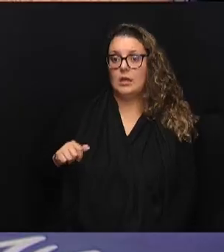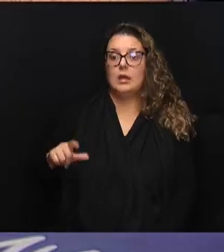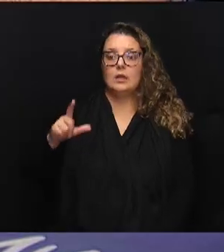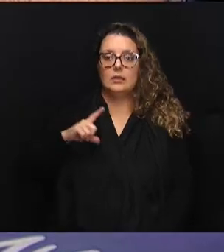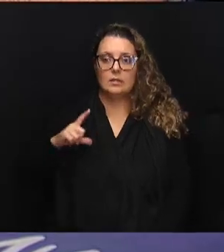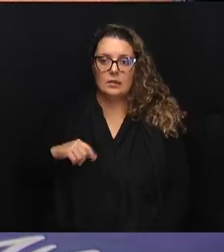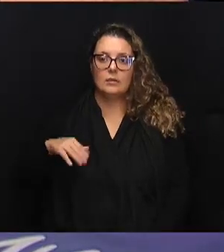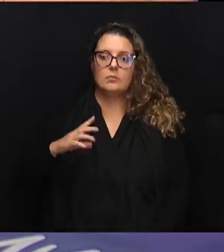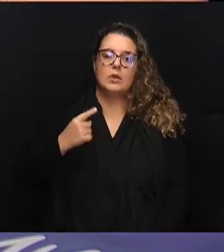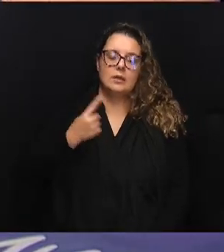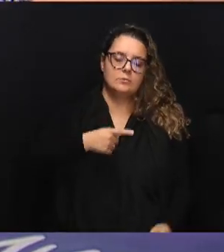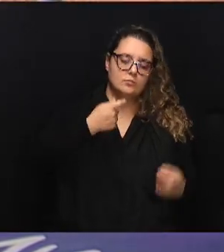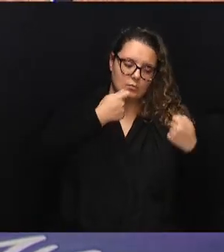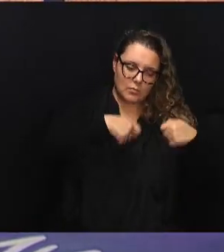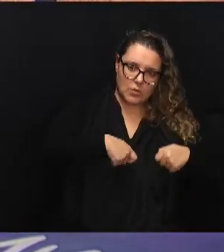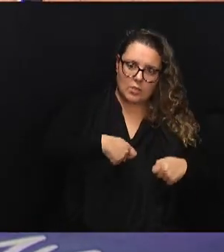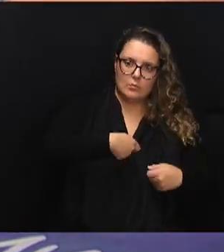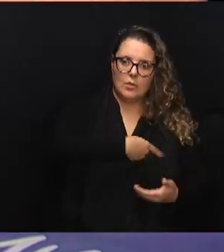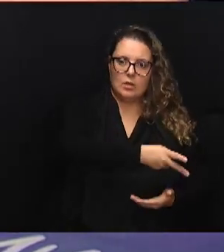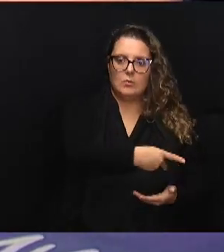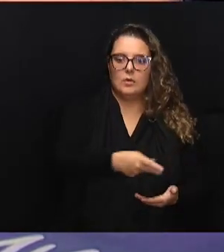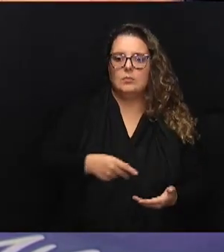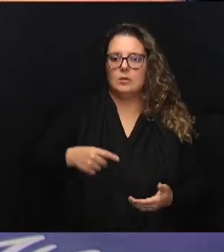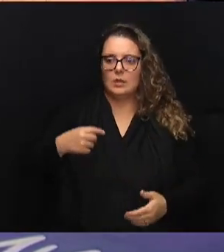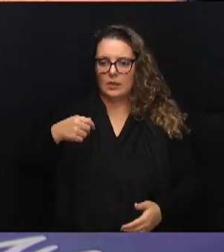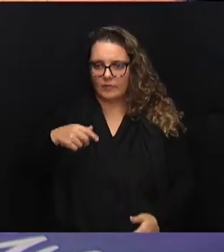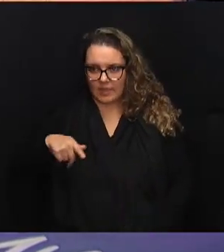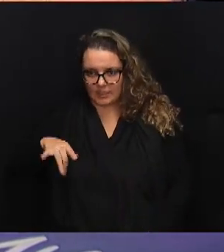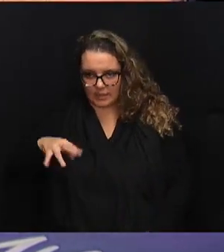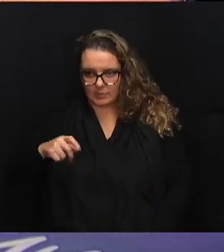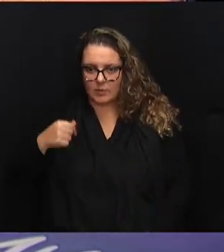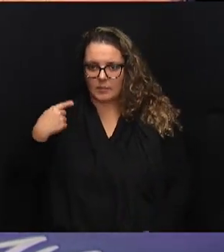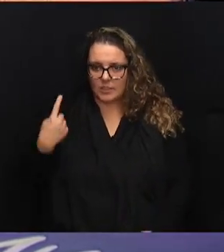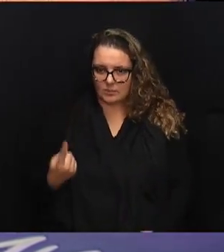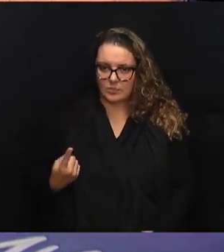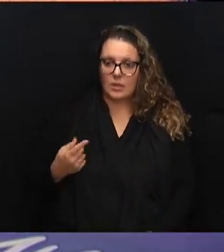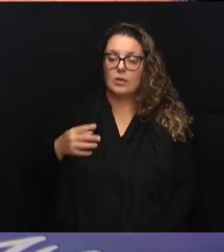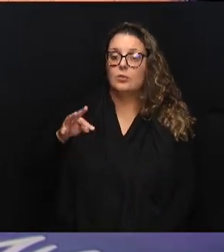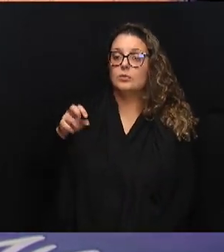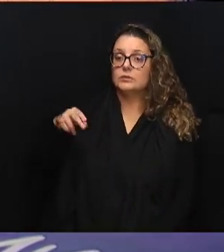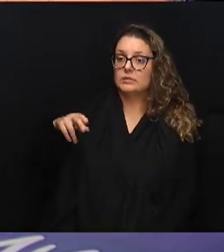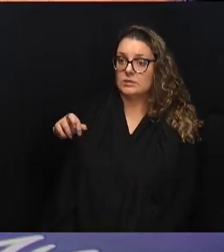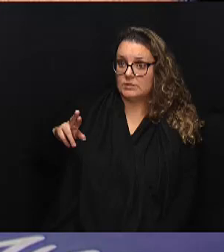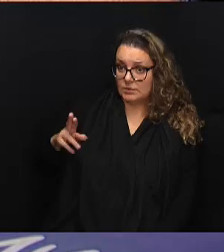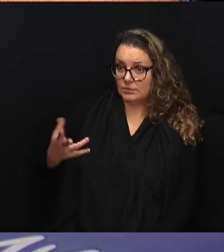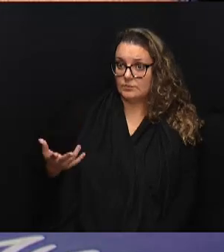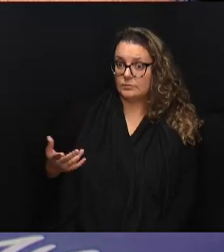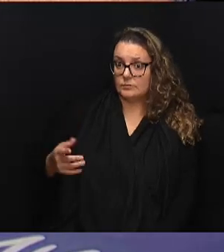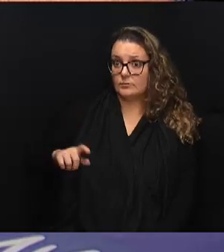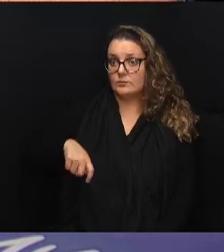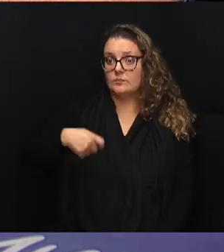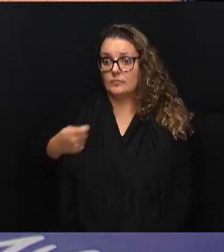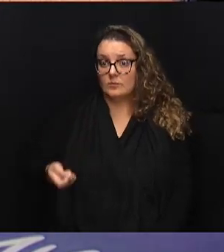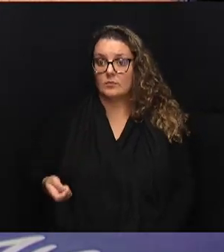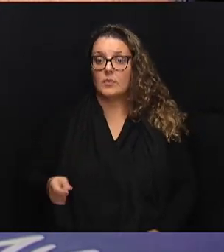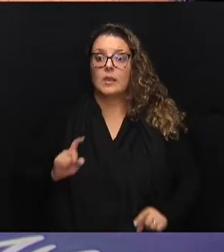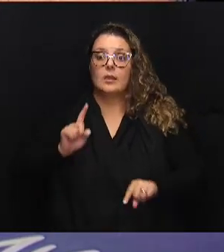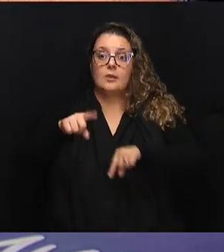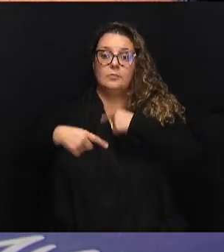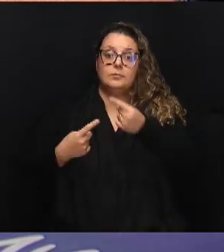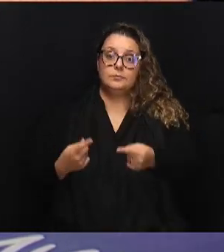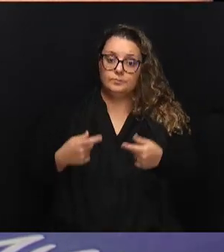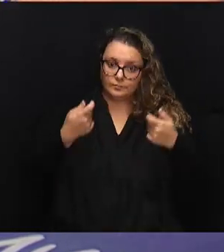uma rodada de aposta, o dealer vai queimar mais uma carta e bater o turn. Que daí seria aí se inicia uma outra rodada de